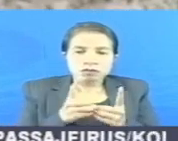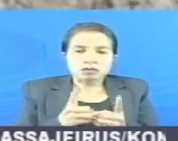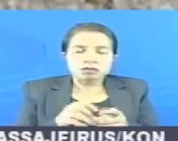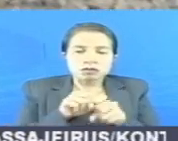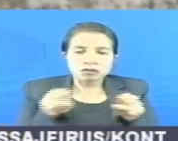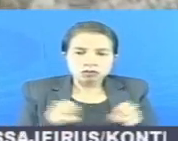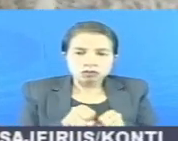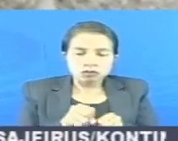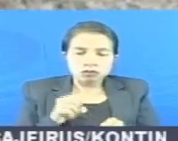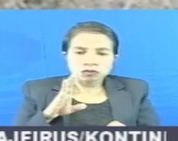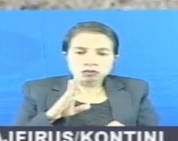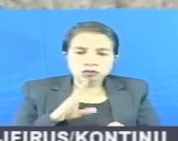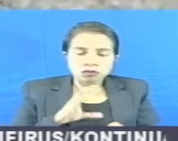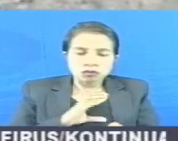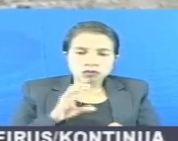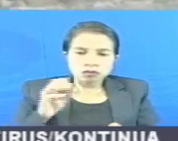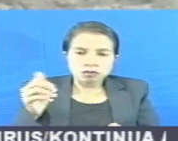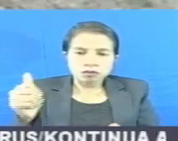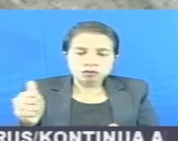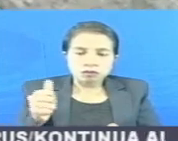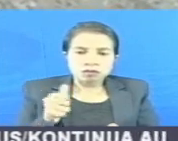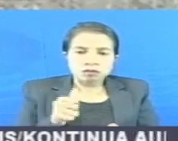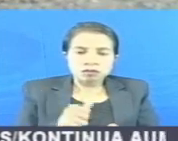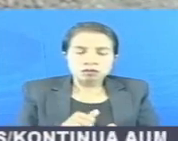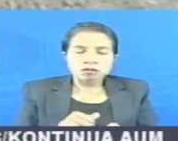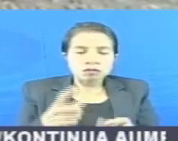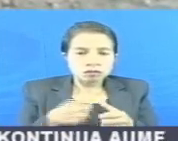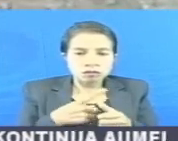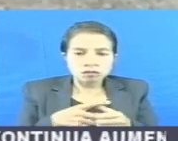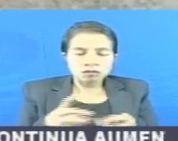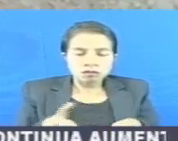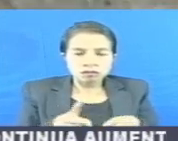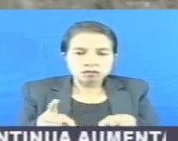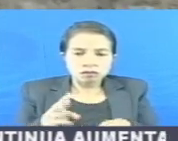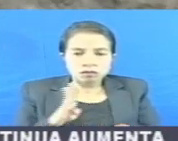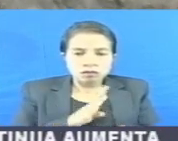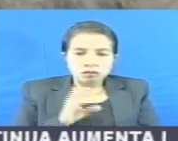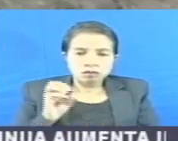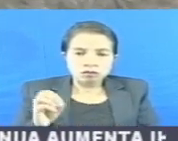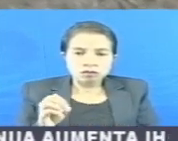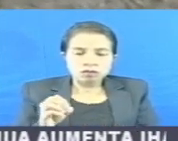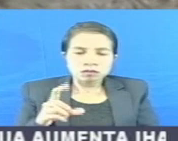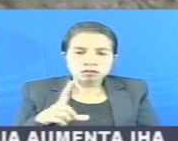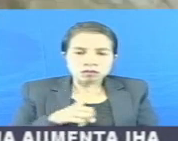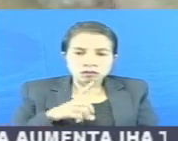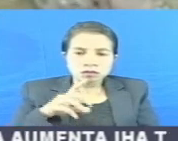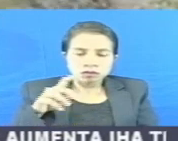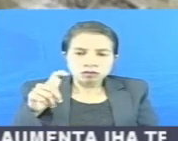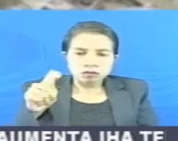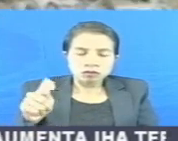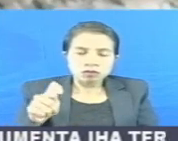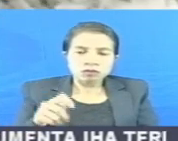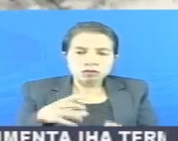suco Maleubu, Postu Bobonaro. Antes ne, estrada Diresaun Bobonaro ba Postu Lolotoe Monu,